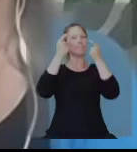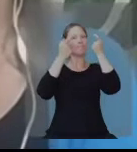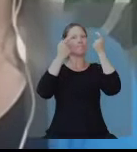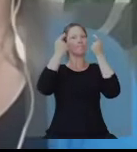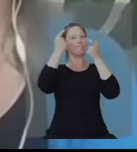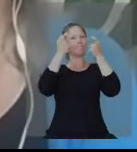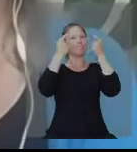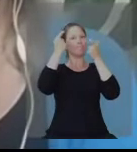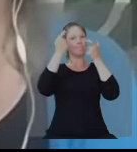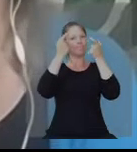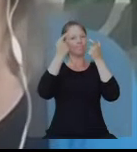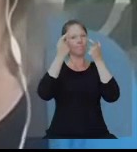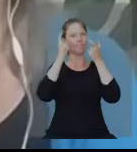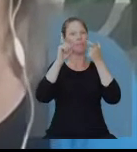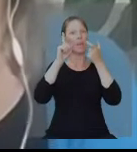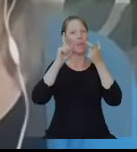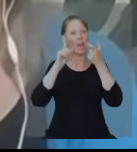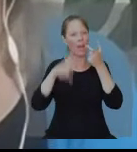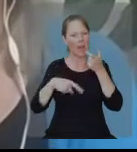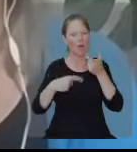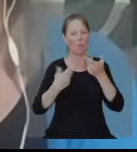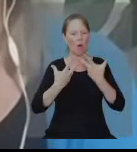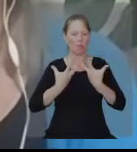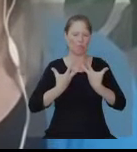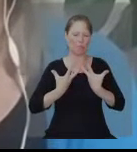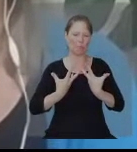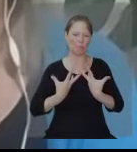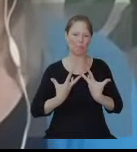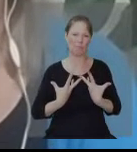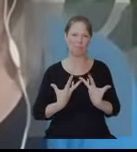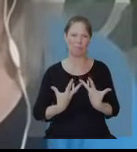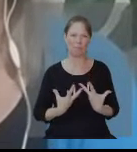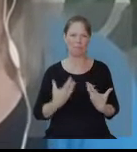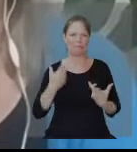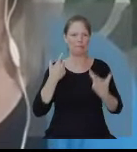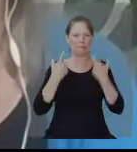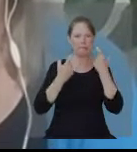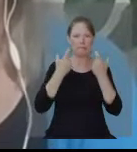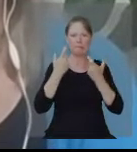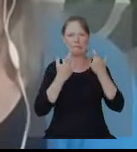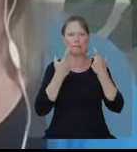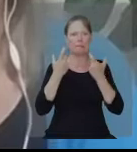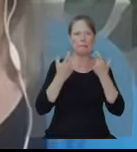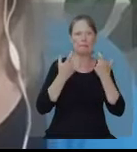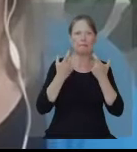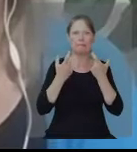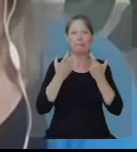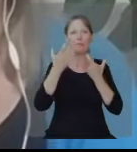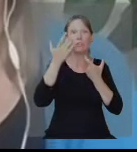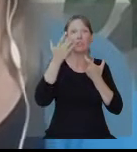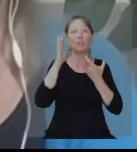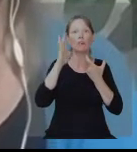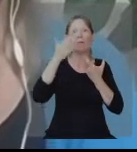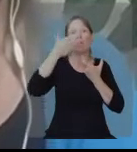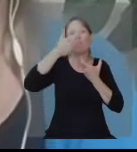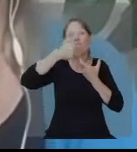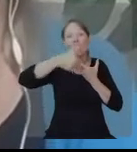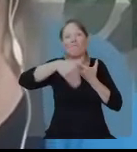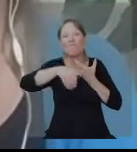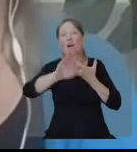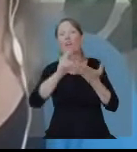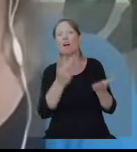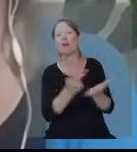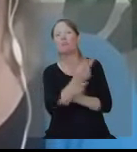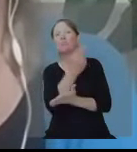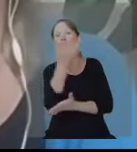impressão é que é um desgaste emocional desnecessário. né? Porque é bem exato. Isso, você está se preocupando